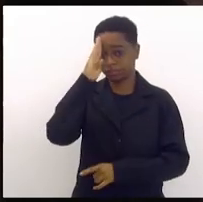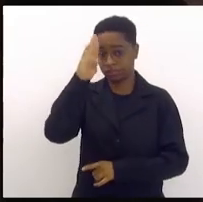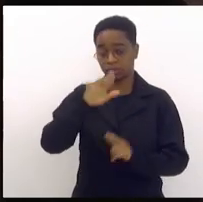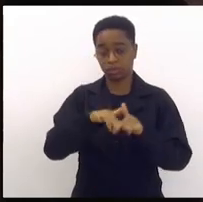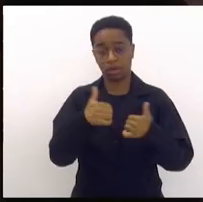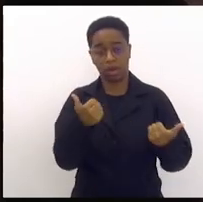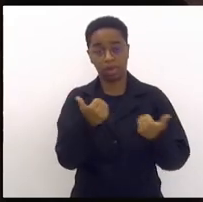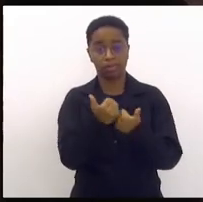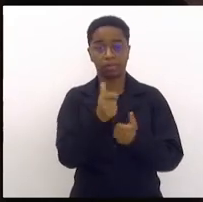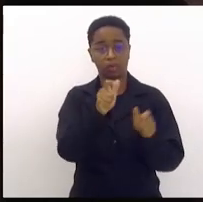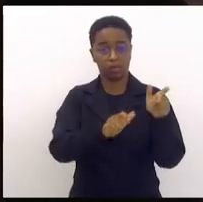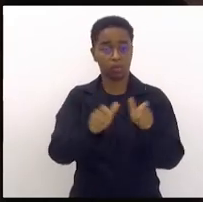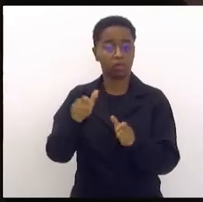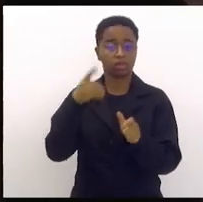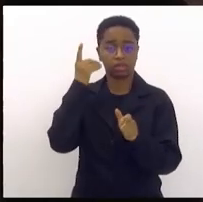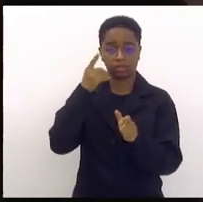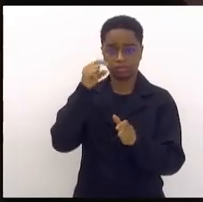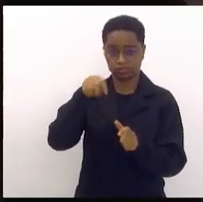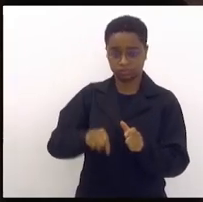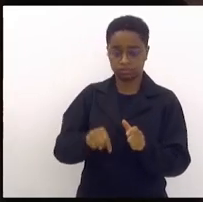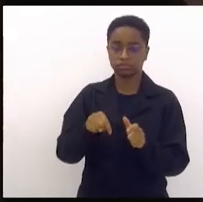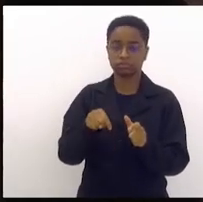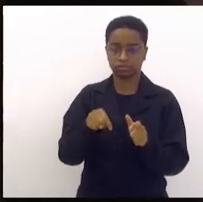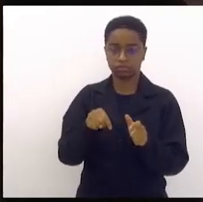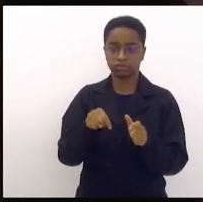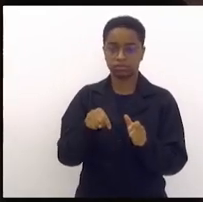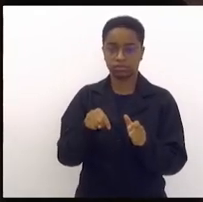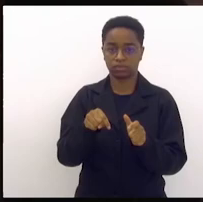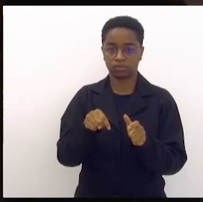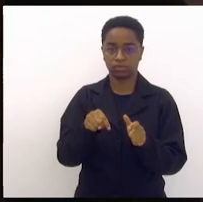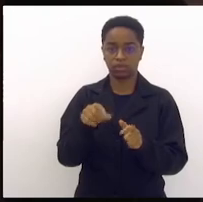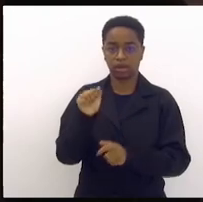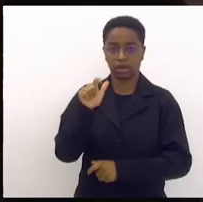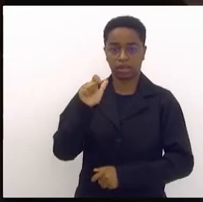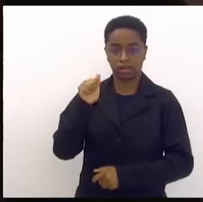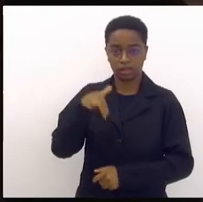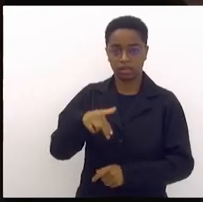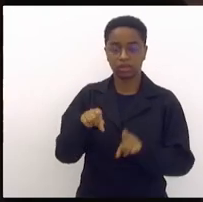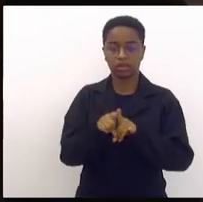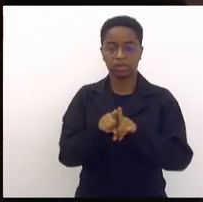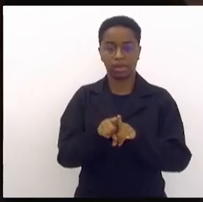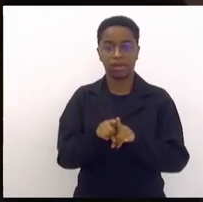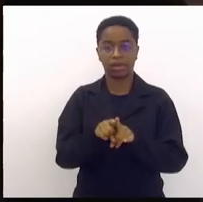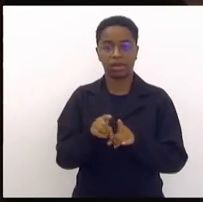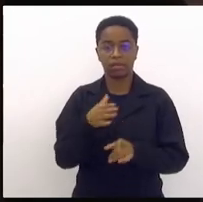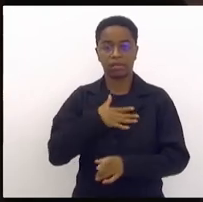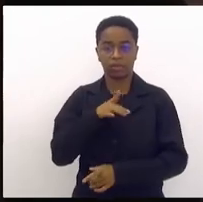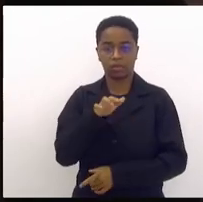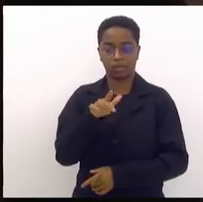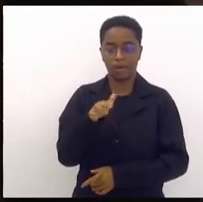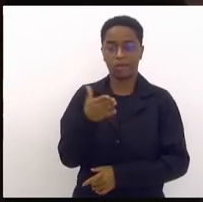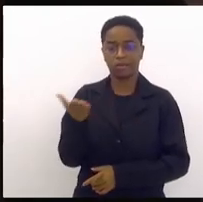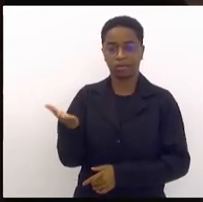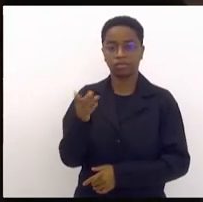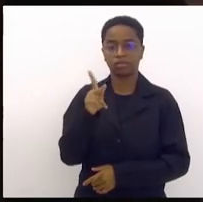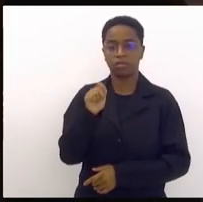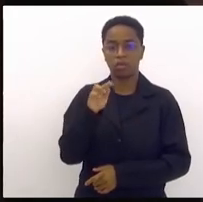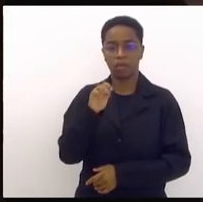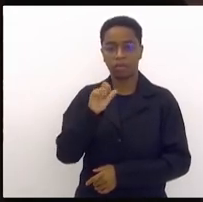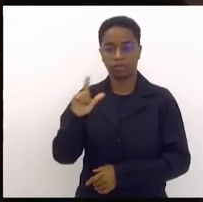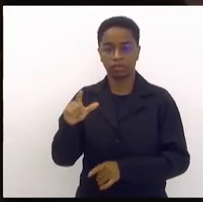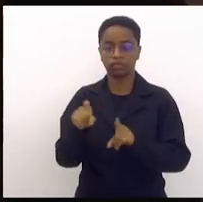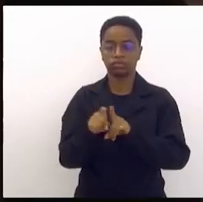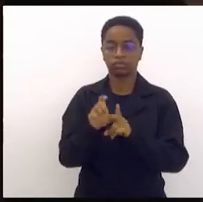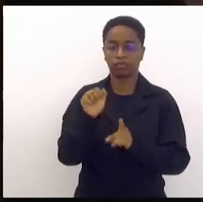apoio de colegas aqui, deputado Alan Lopes, meu irmão, deputado Felipe Poubel, deputado Anderson Moraes,